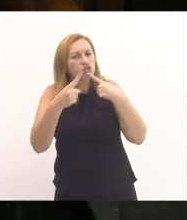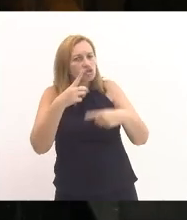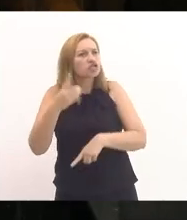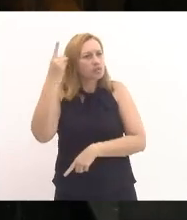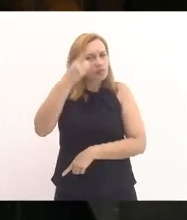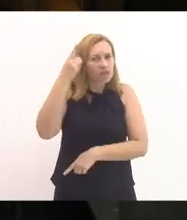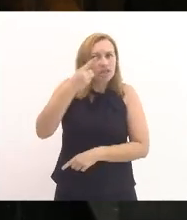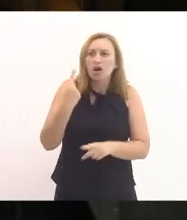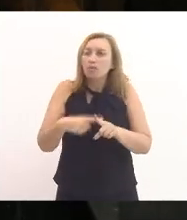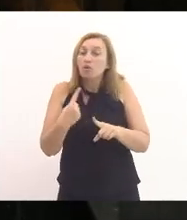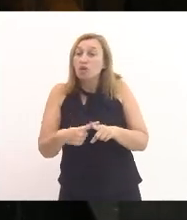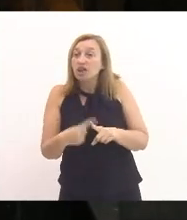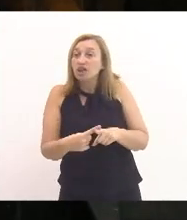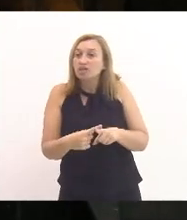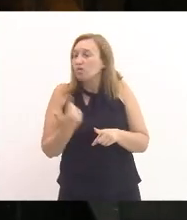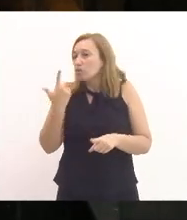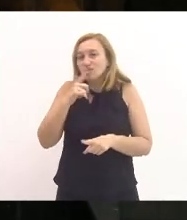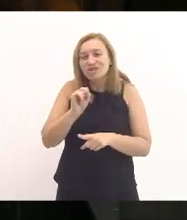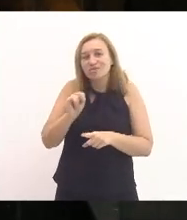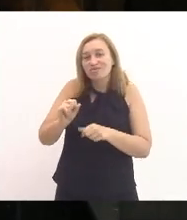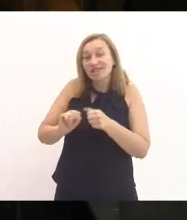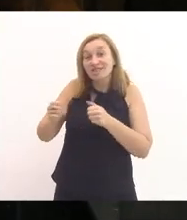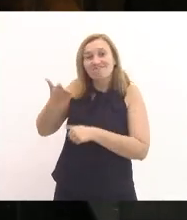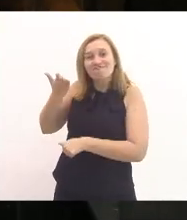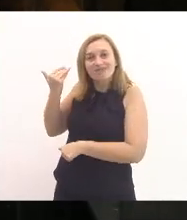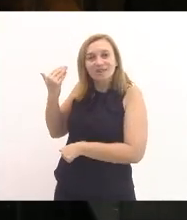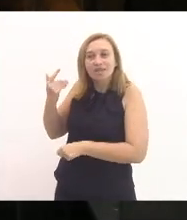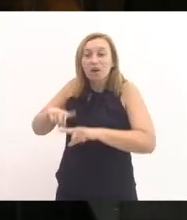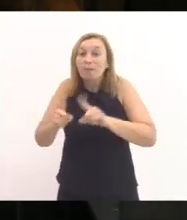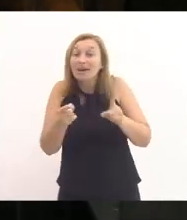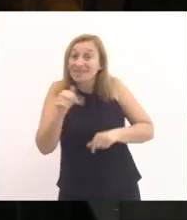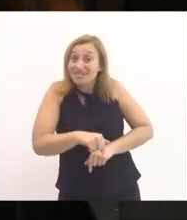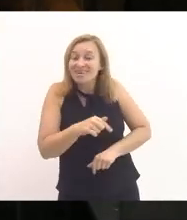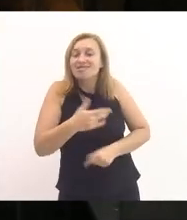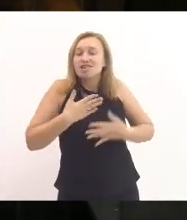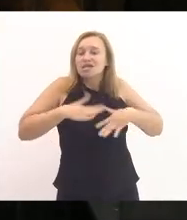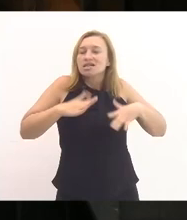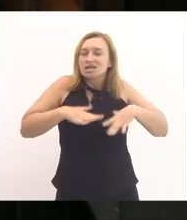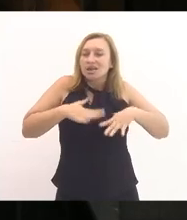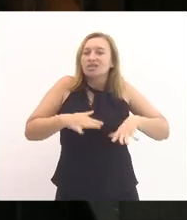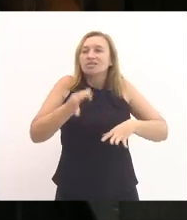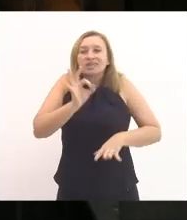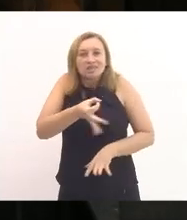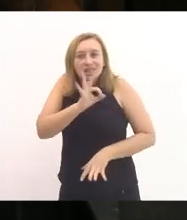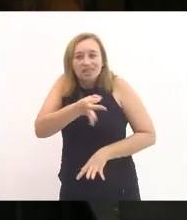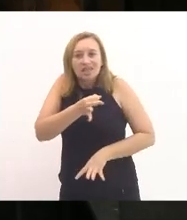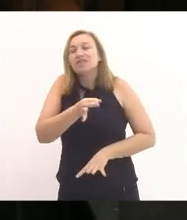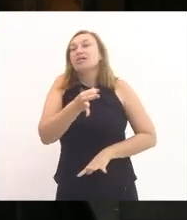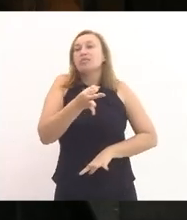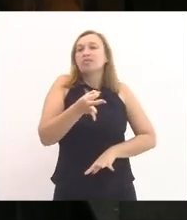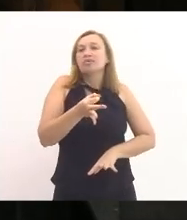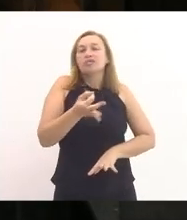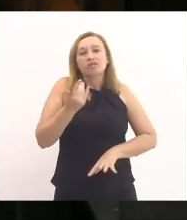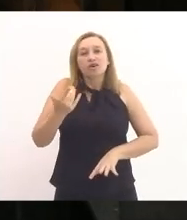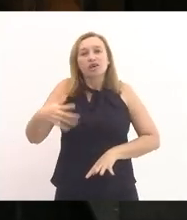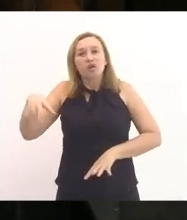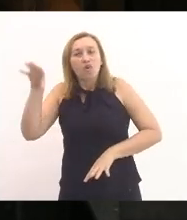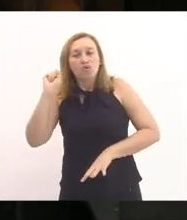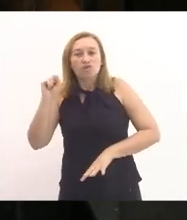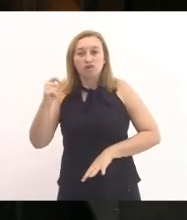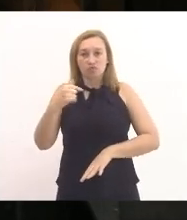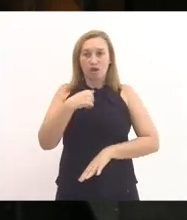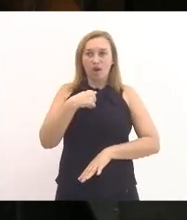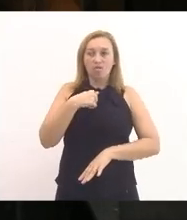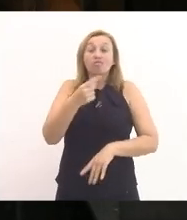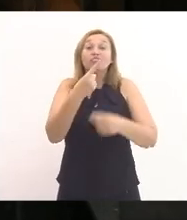Deputado porque não nós não conseguimos abater ante mas aqui eu tenho tranquilidade EA satisfação de que vão ser ouvido